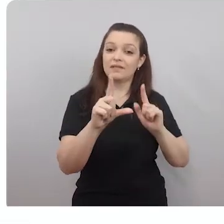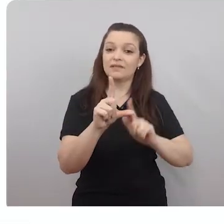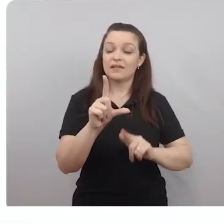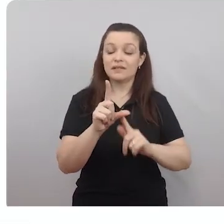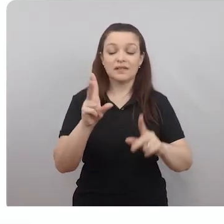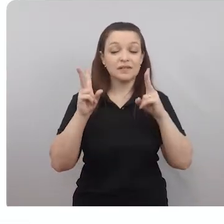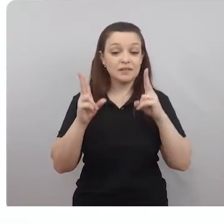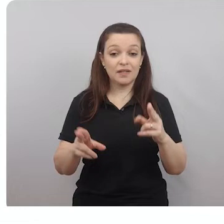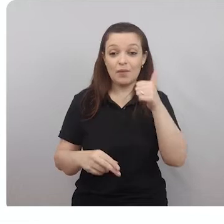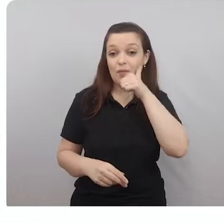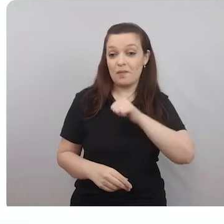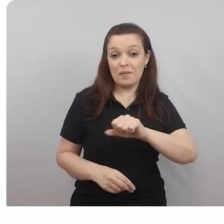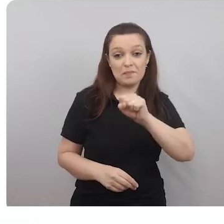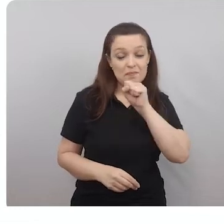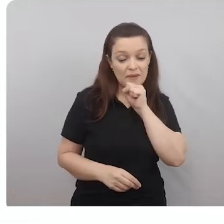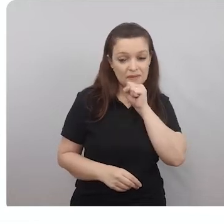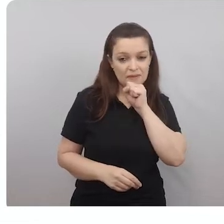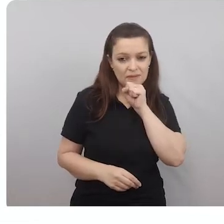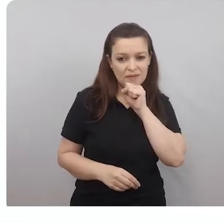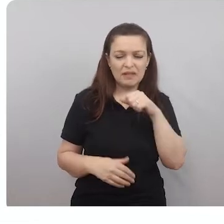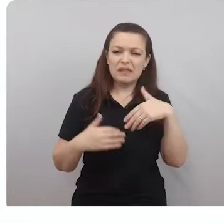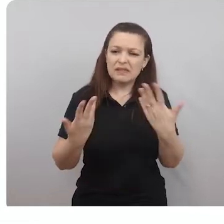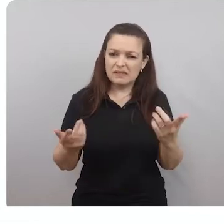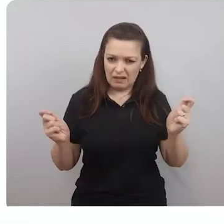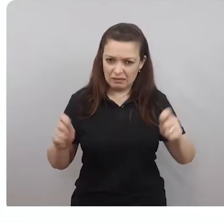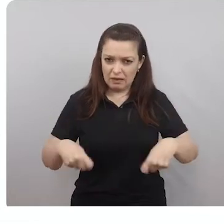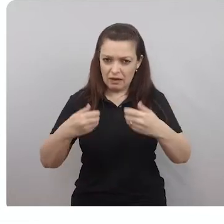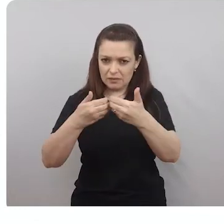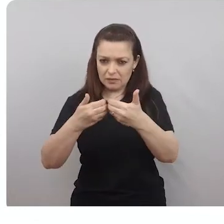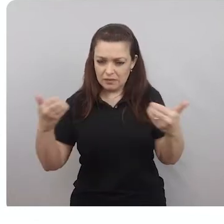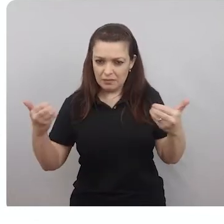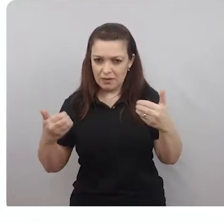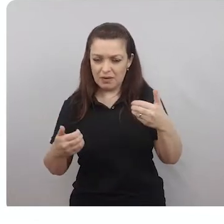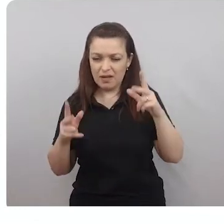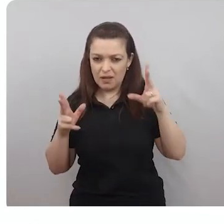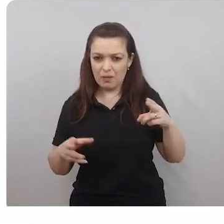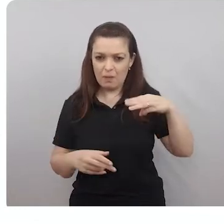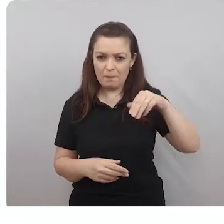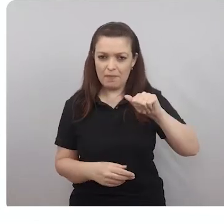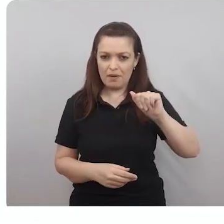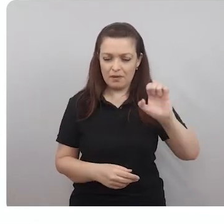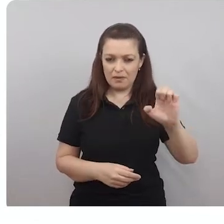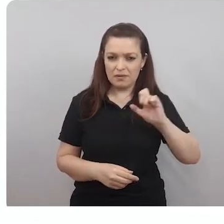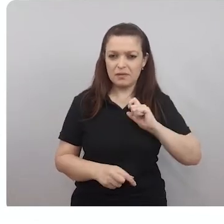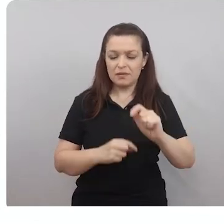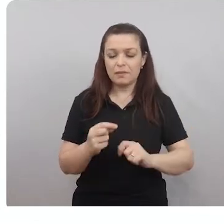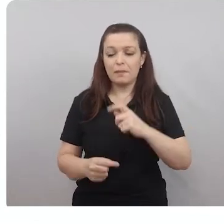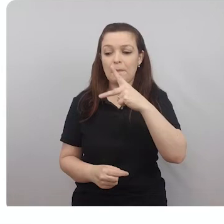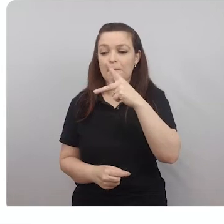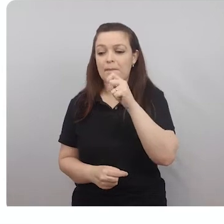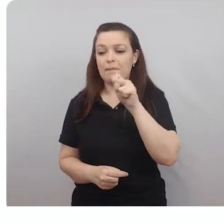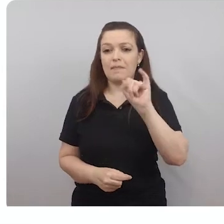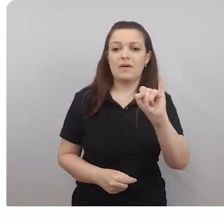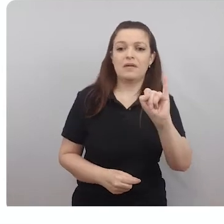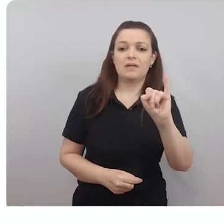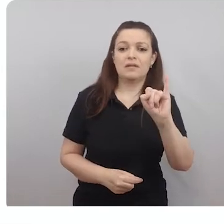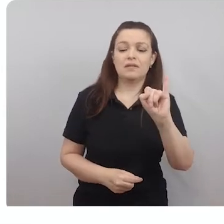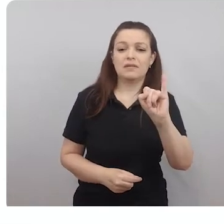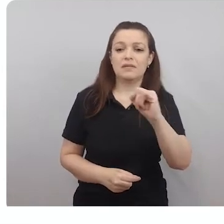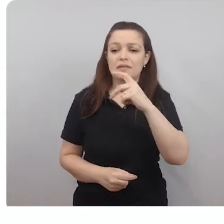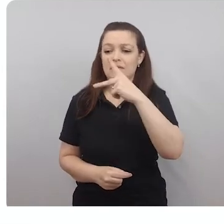assim como a mãe. E será que também tem uma sílaba como a mãe? Vamos pensar?